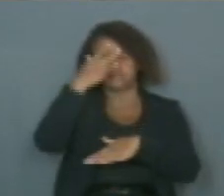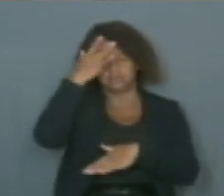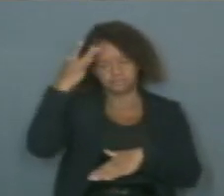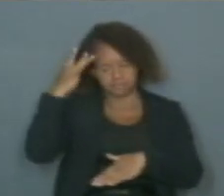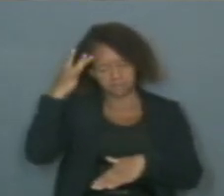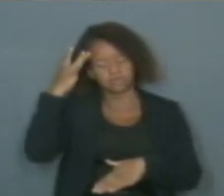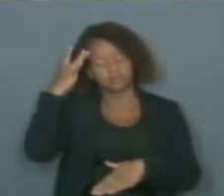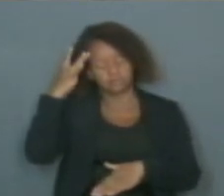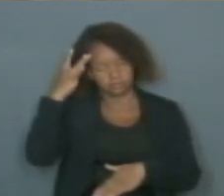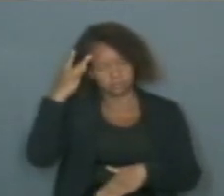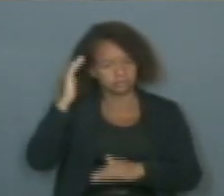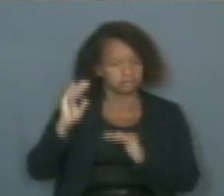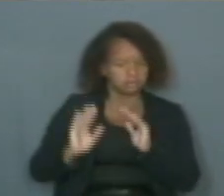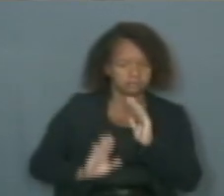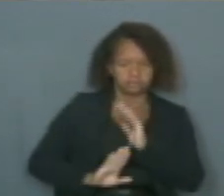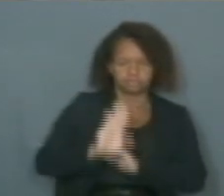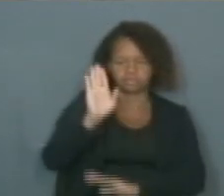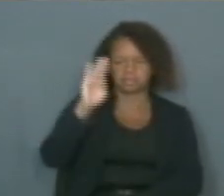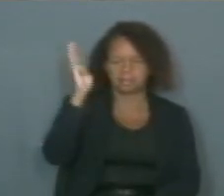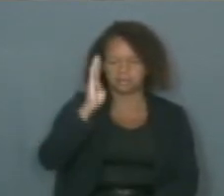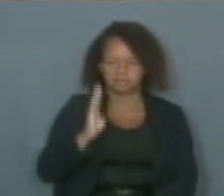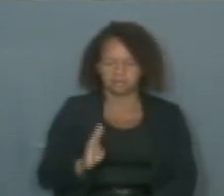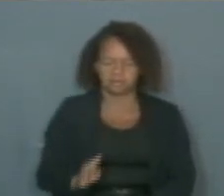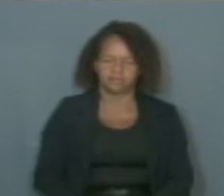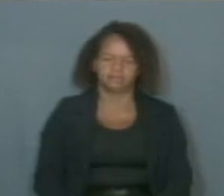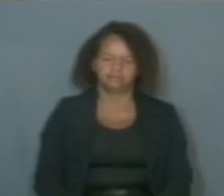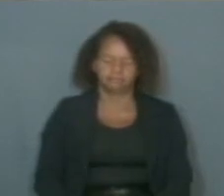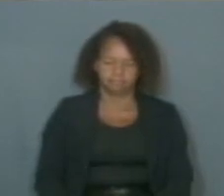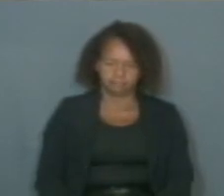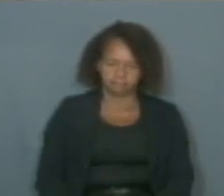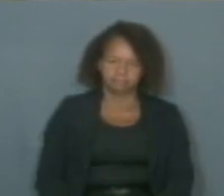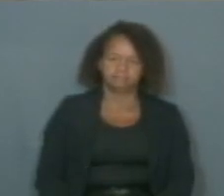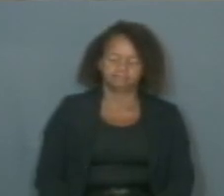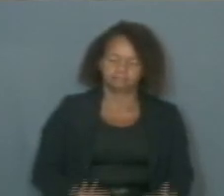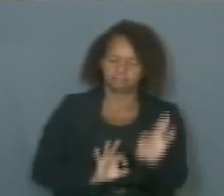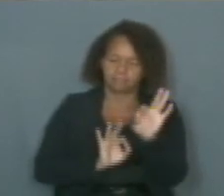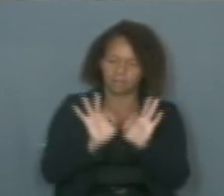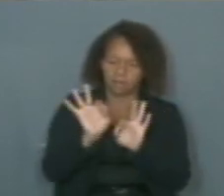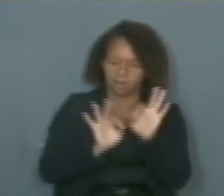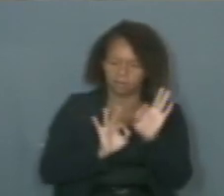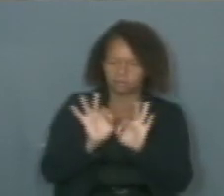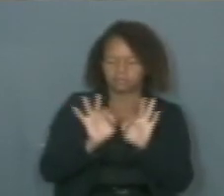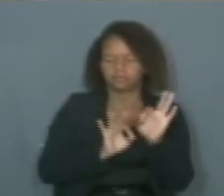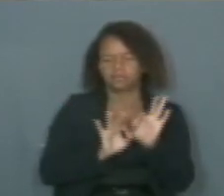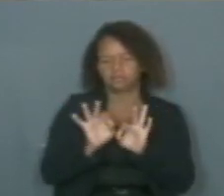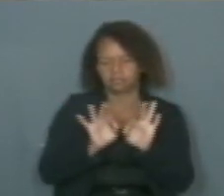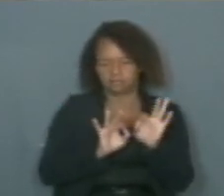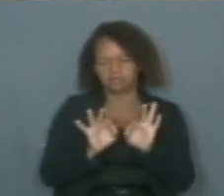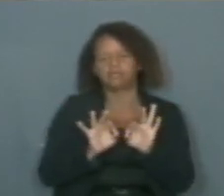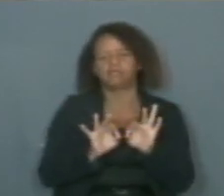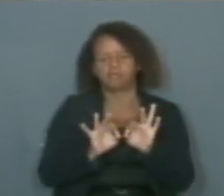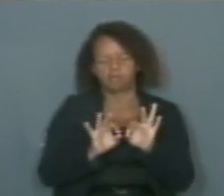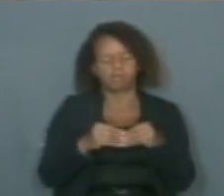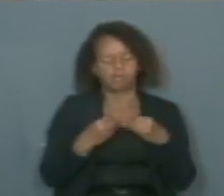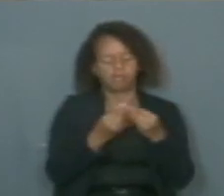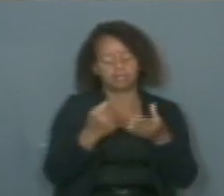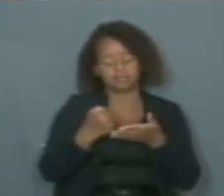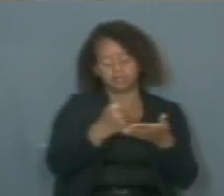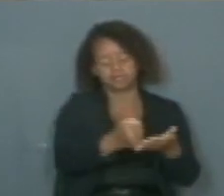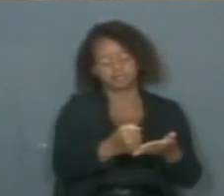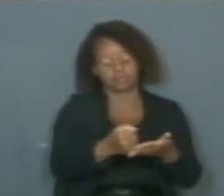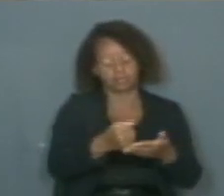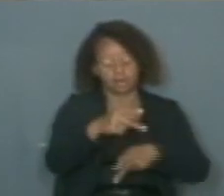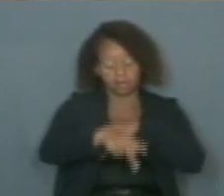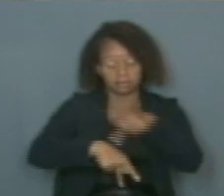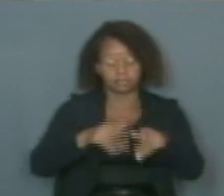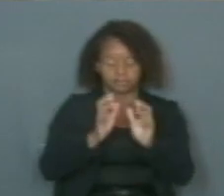passageiros a nível Brasil. Uma grande organização que serve ao povo da cidade do